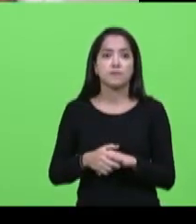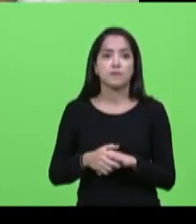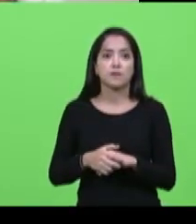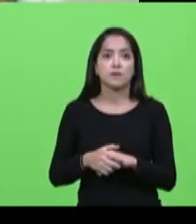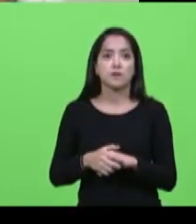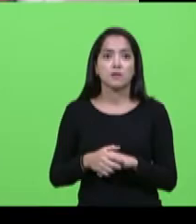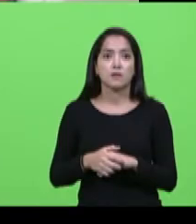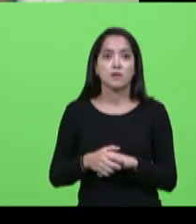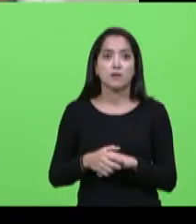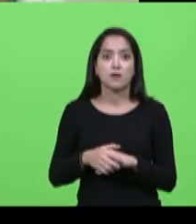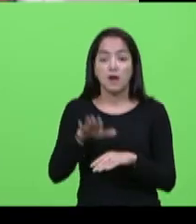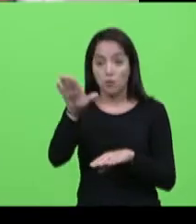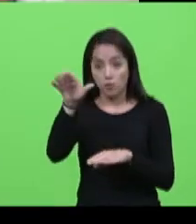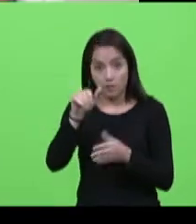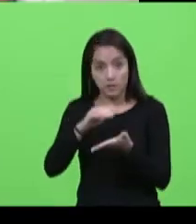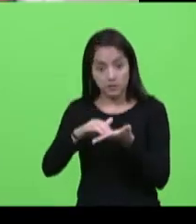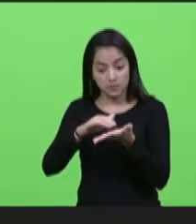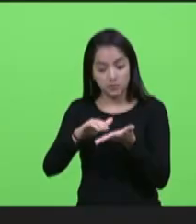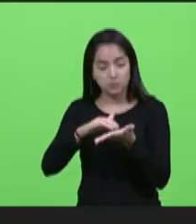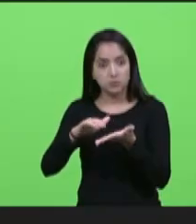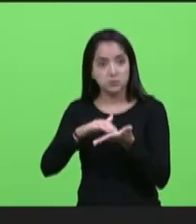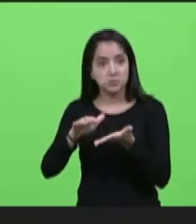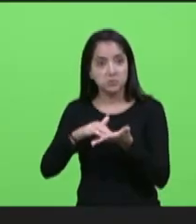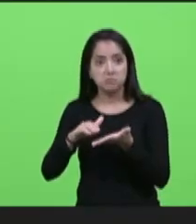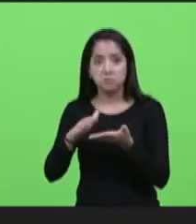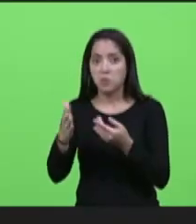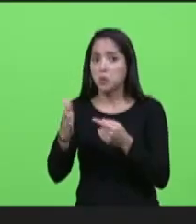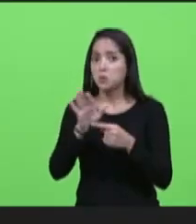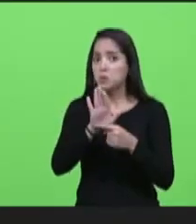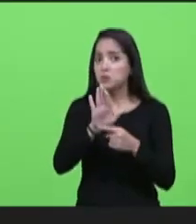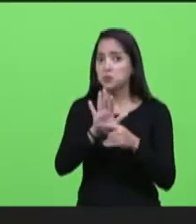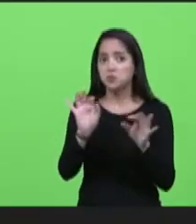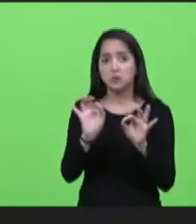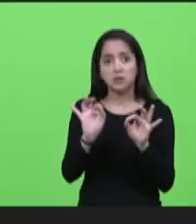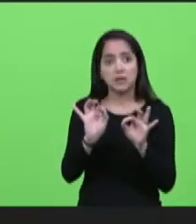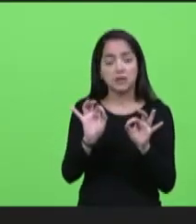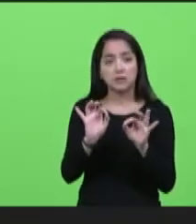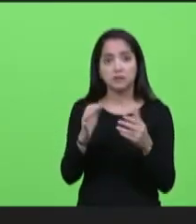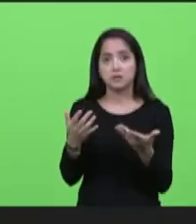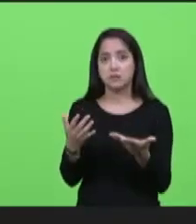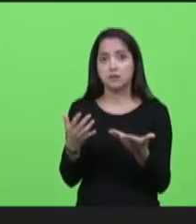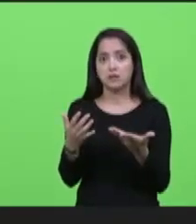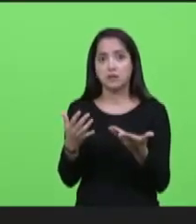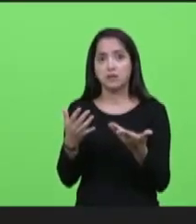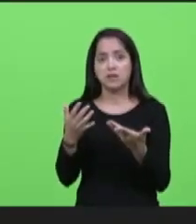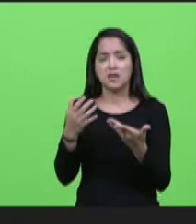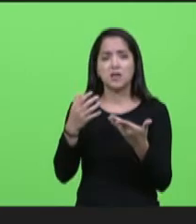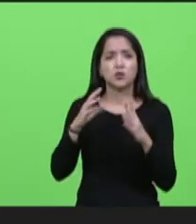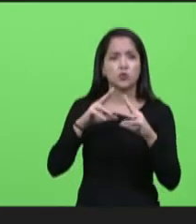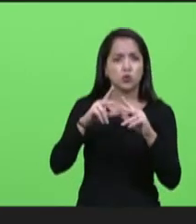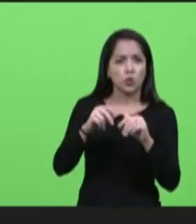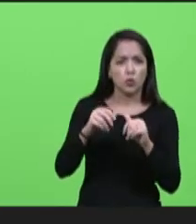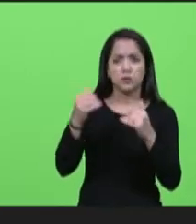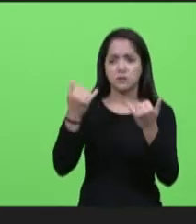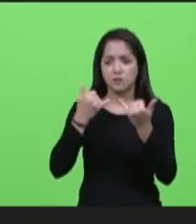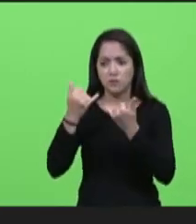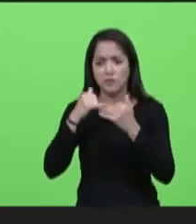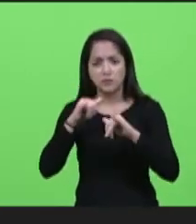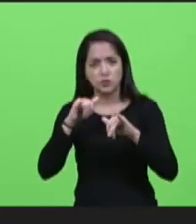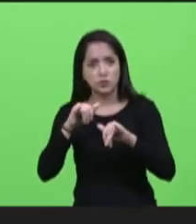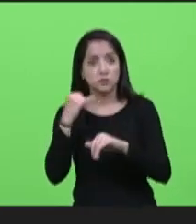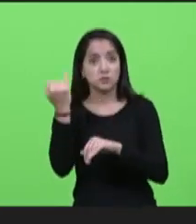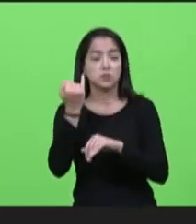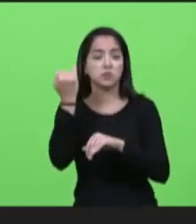a convocação dos secretários não tem surtido o efeito desejado. A gente não tem colhido as informações que a gente gostaria. Mas eu acho que diante de tudo